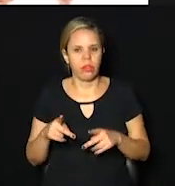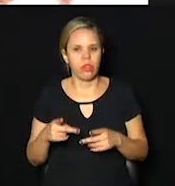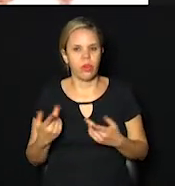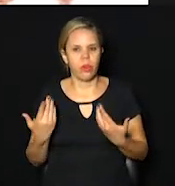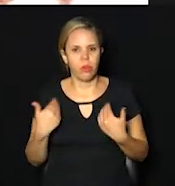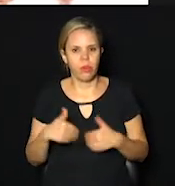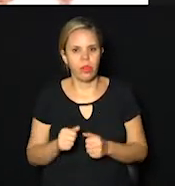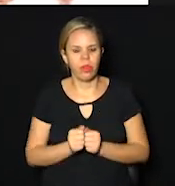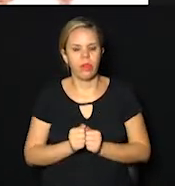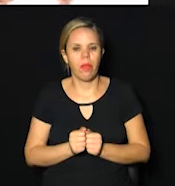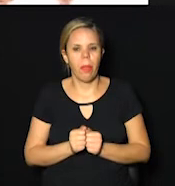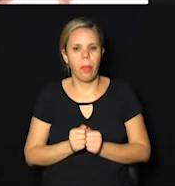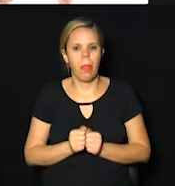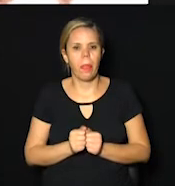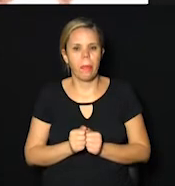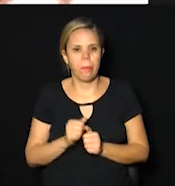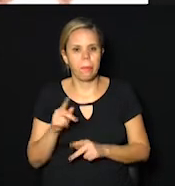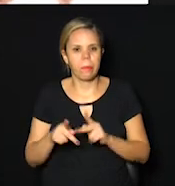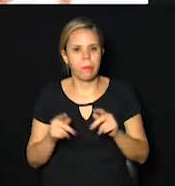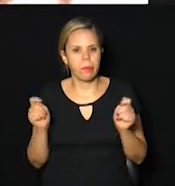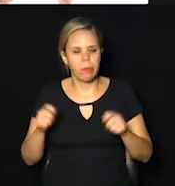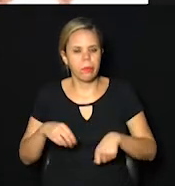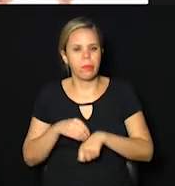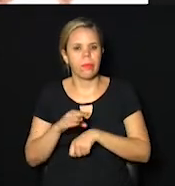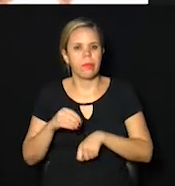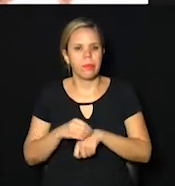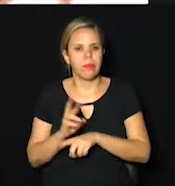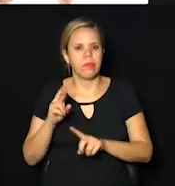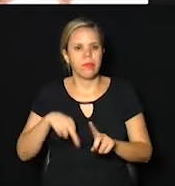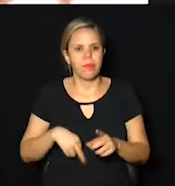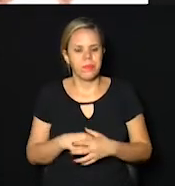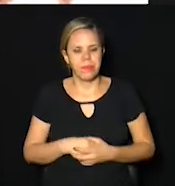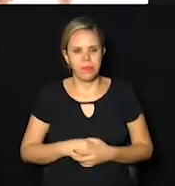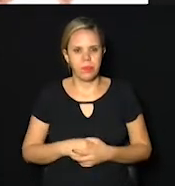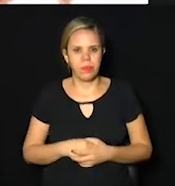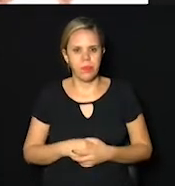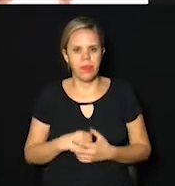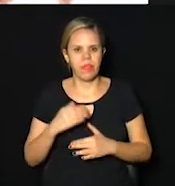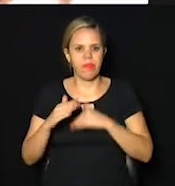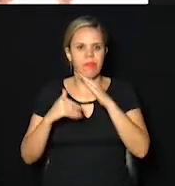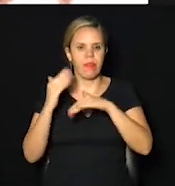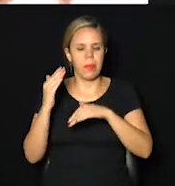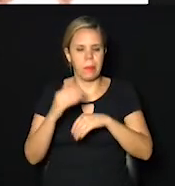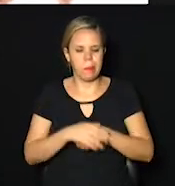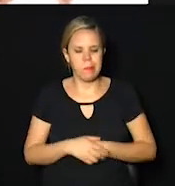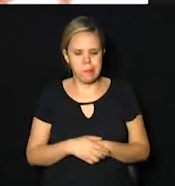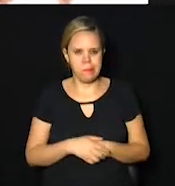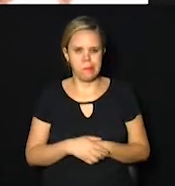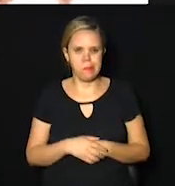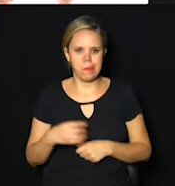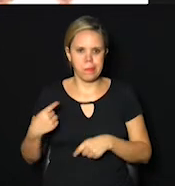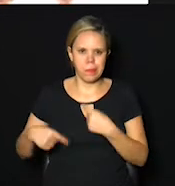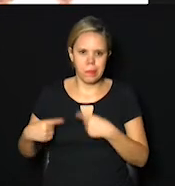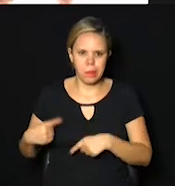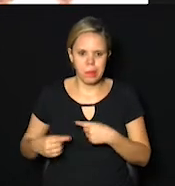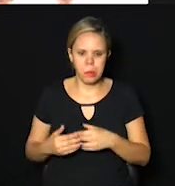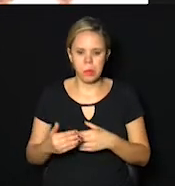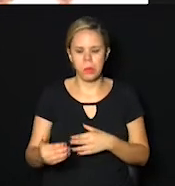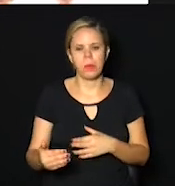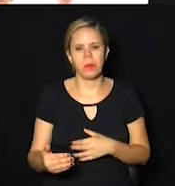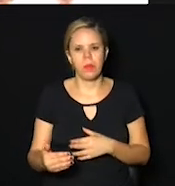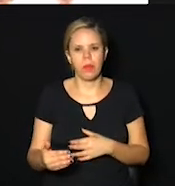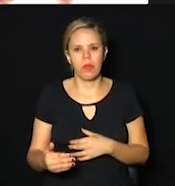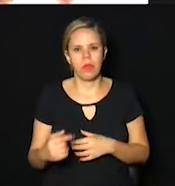comigo, para que essas pessoas possam trazer referências de construção de política a partir daquilo que